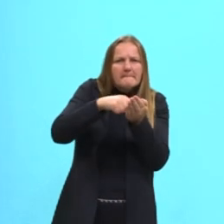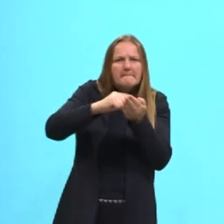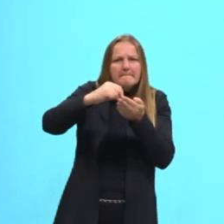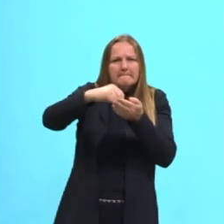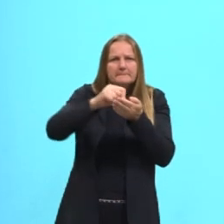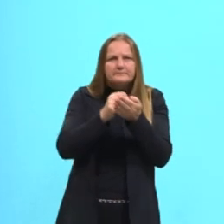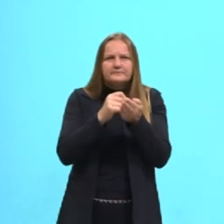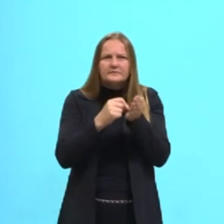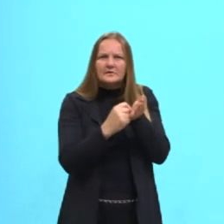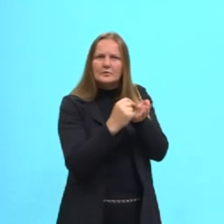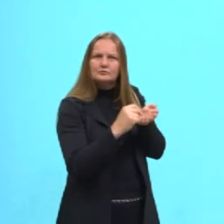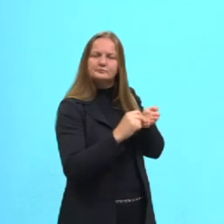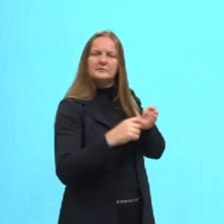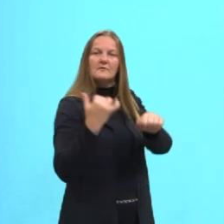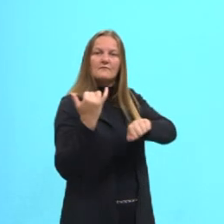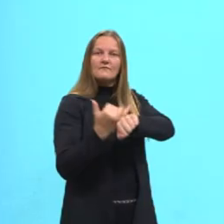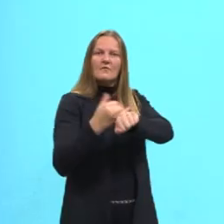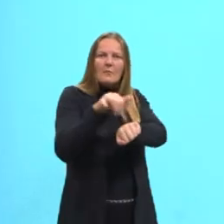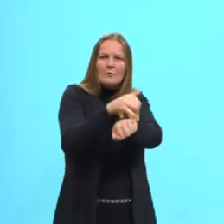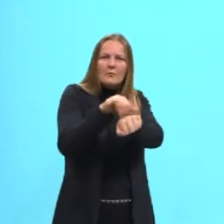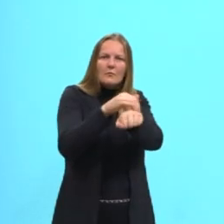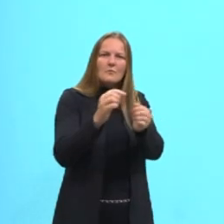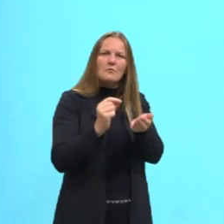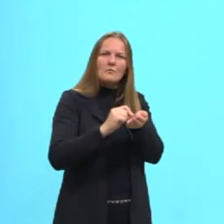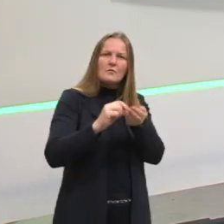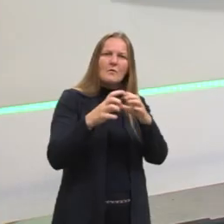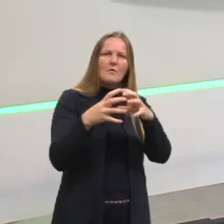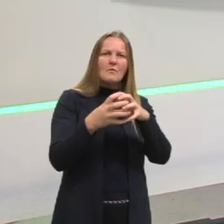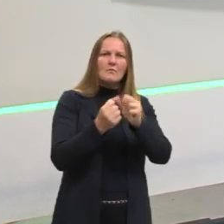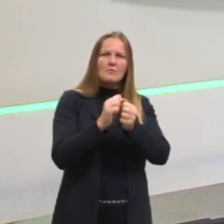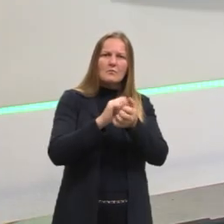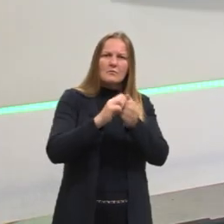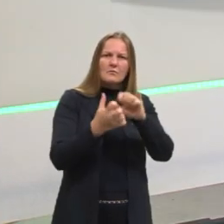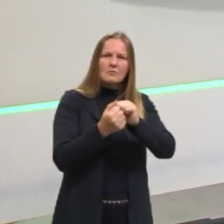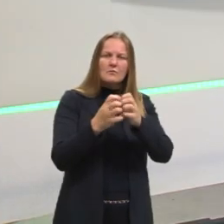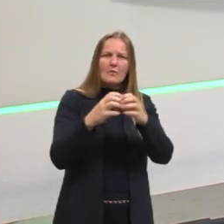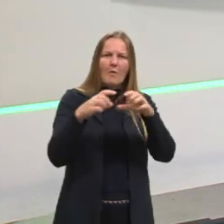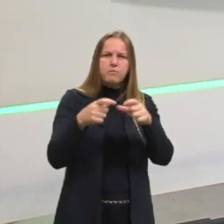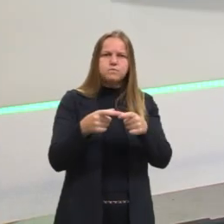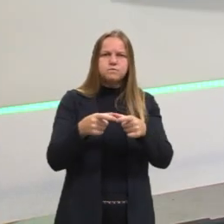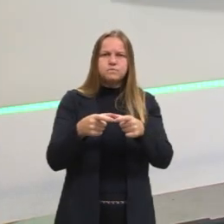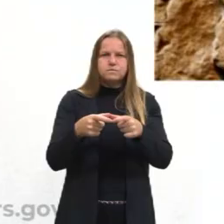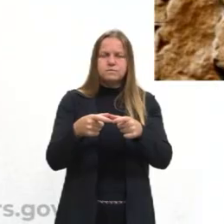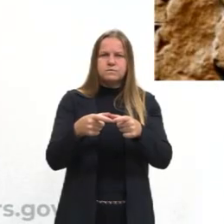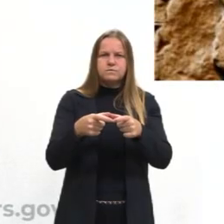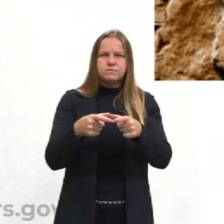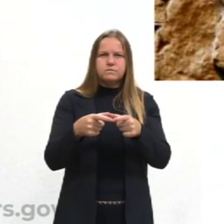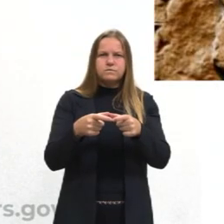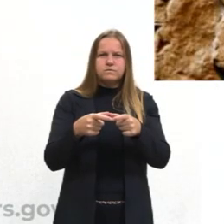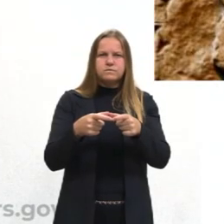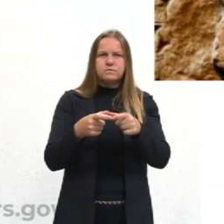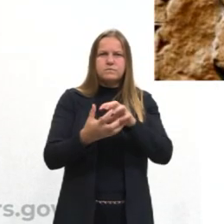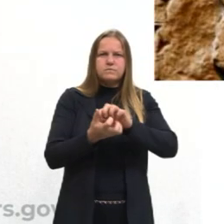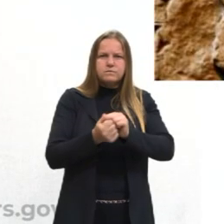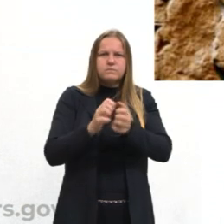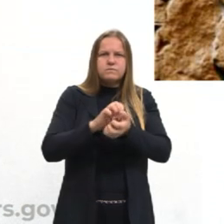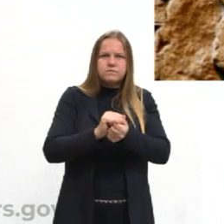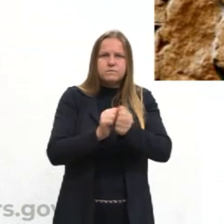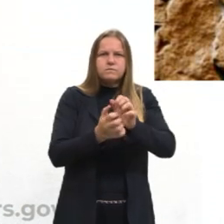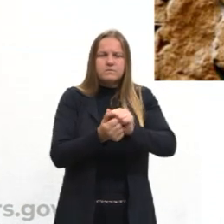estilete o determinada ferramenta em uma pedra em um bloco de argila então